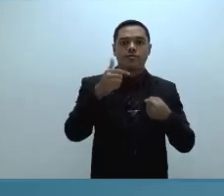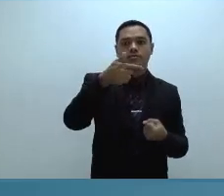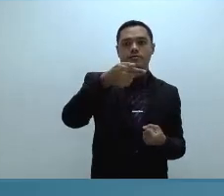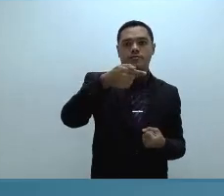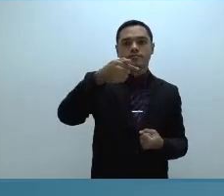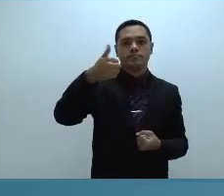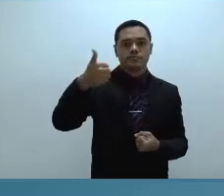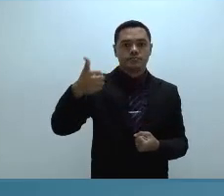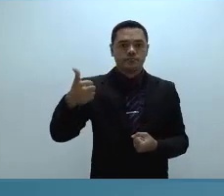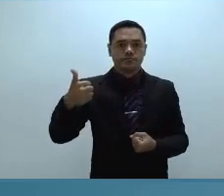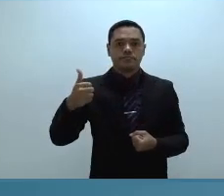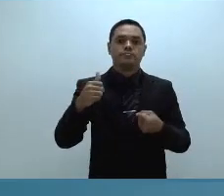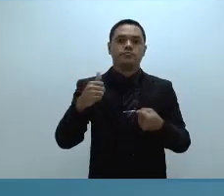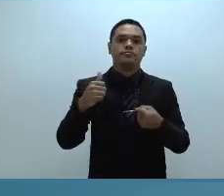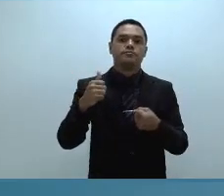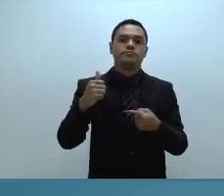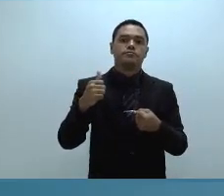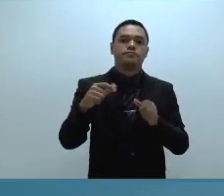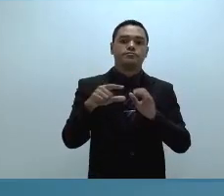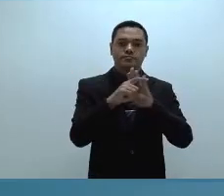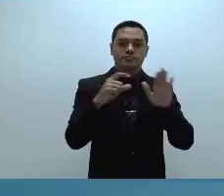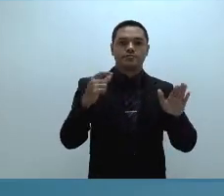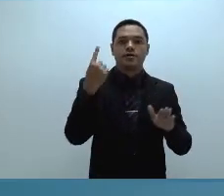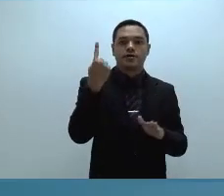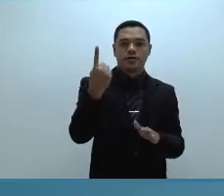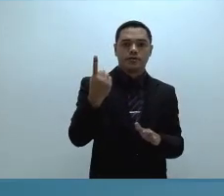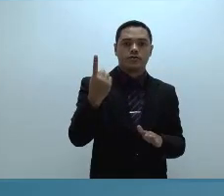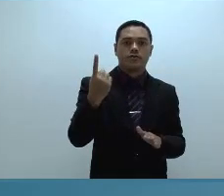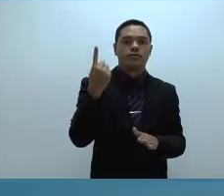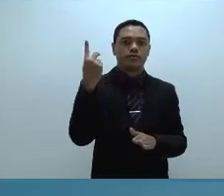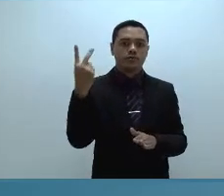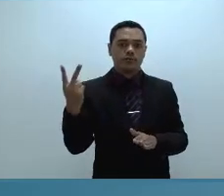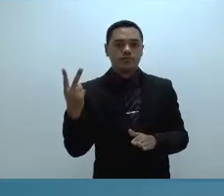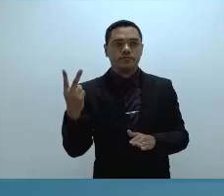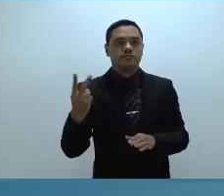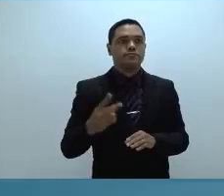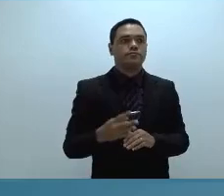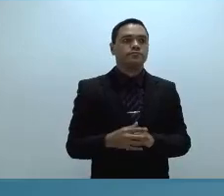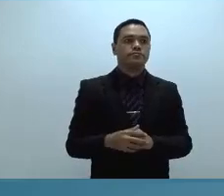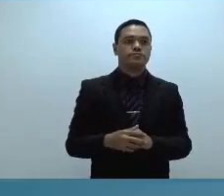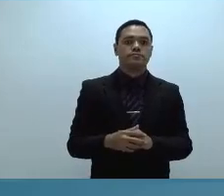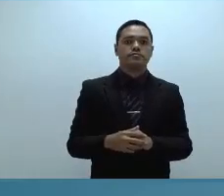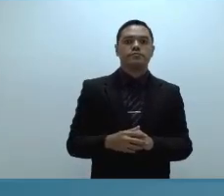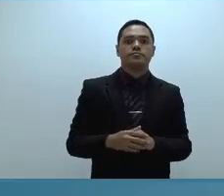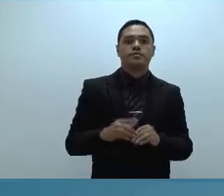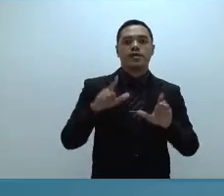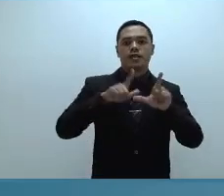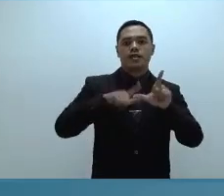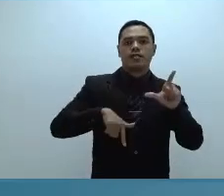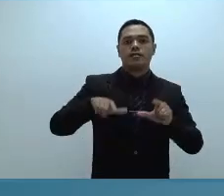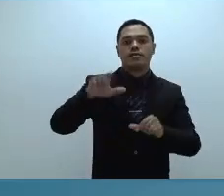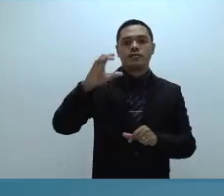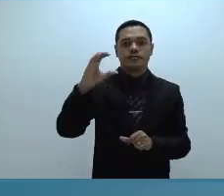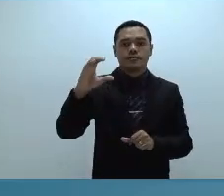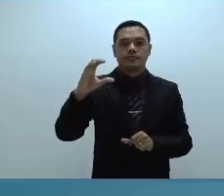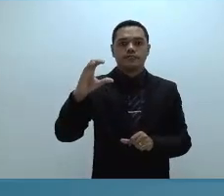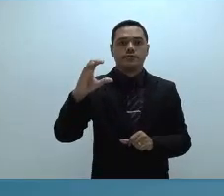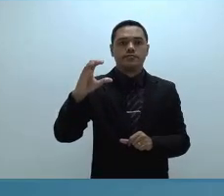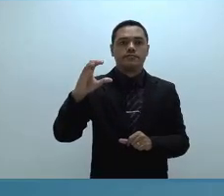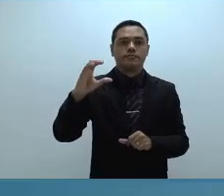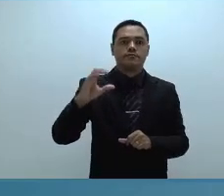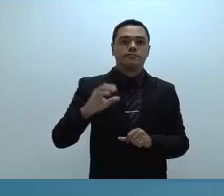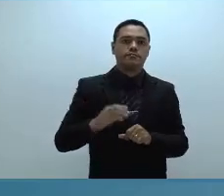61, parágrafo 1º, 2, combinado com letra C da Constituição Federal